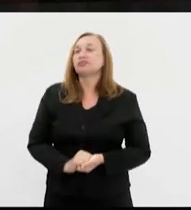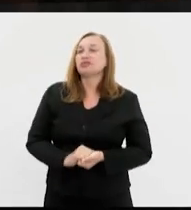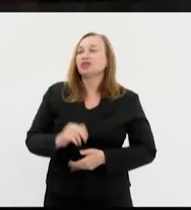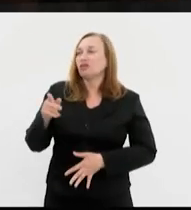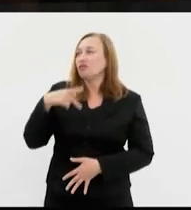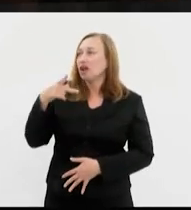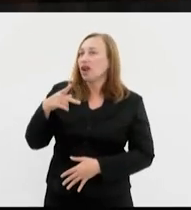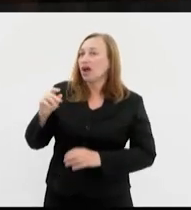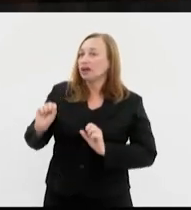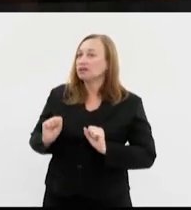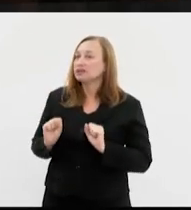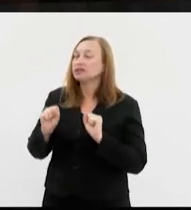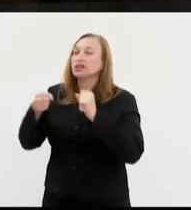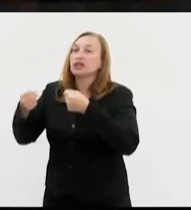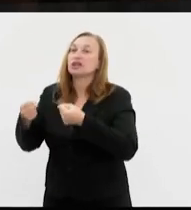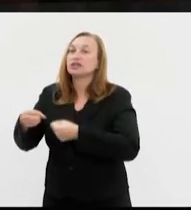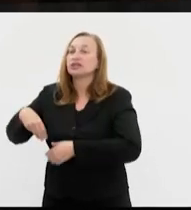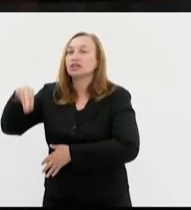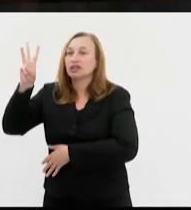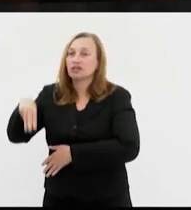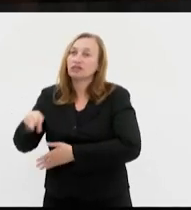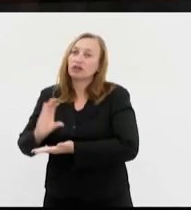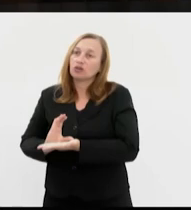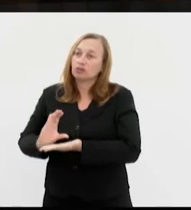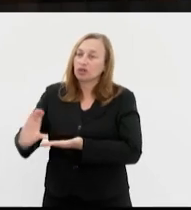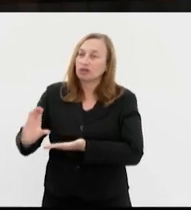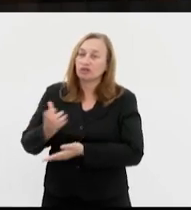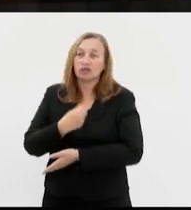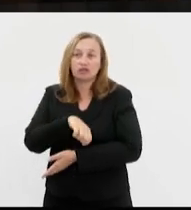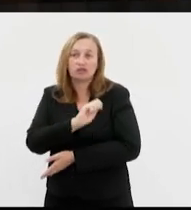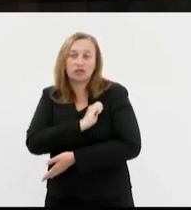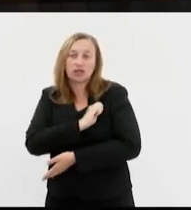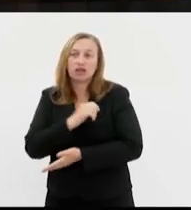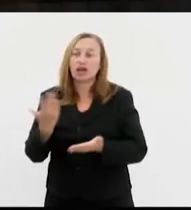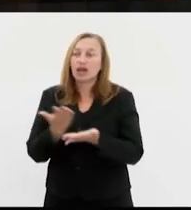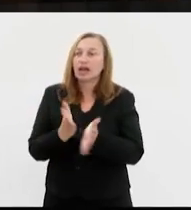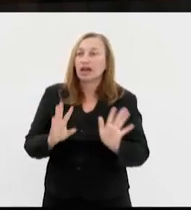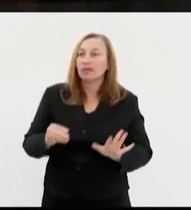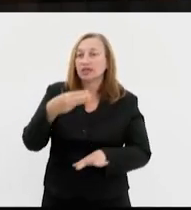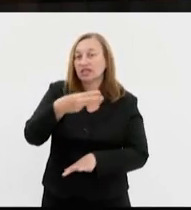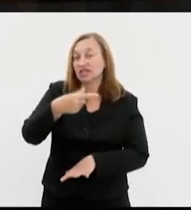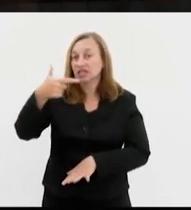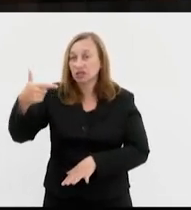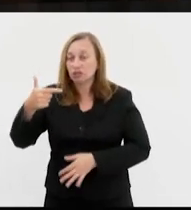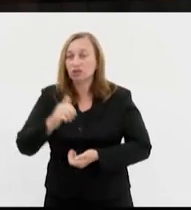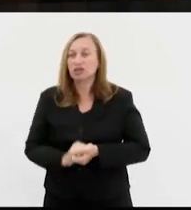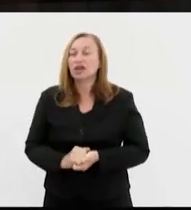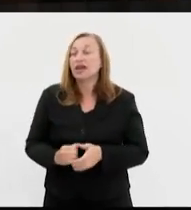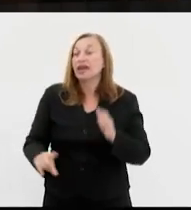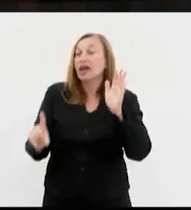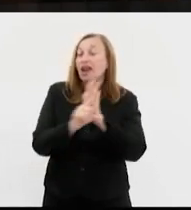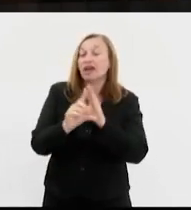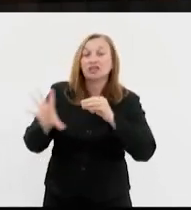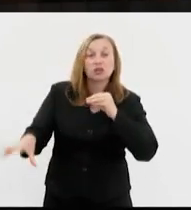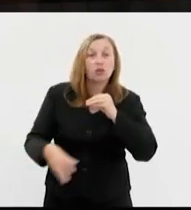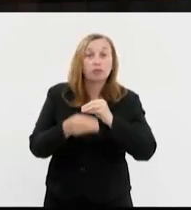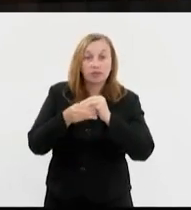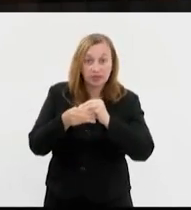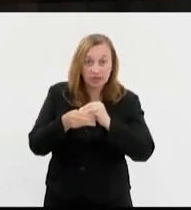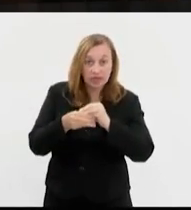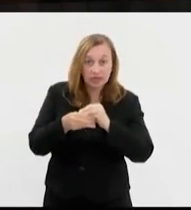que defendem que o benefício fiscal só acaba em 32, que as leis